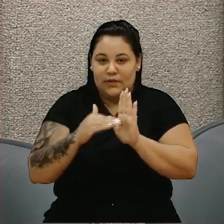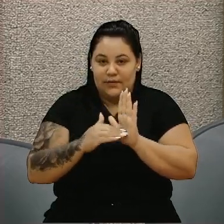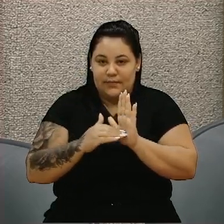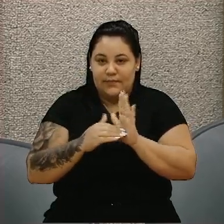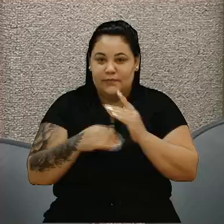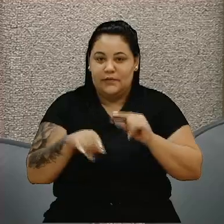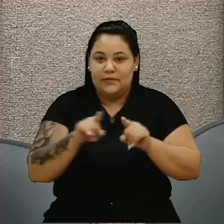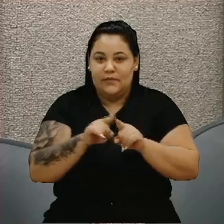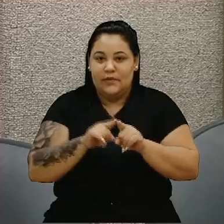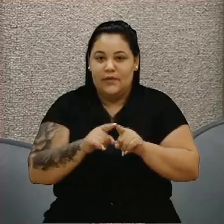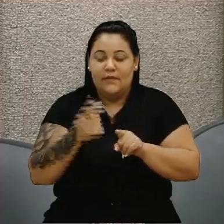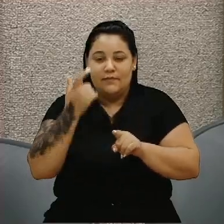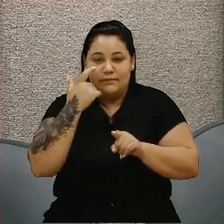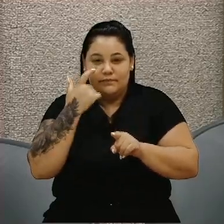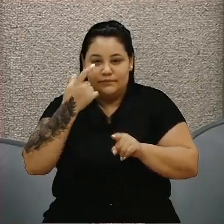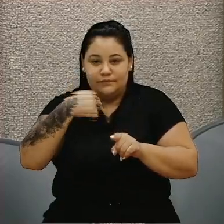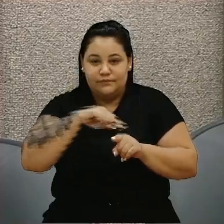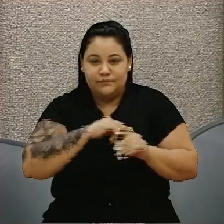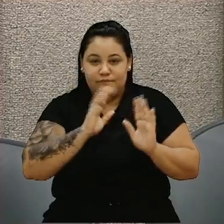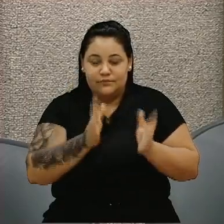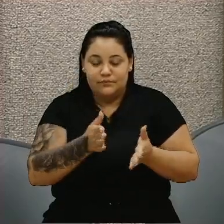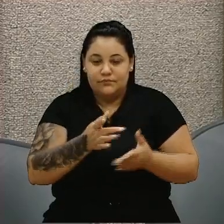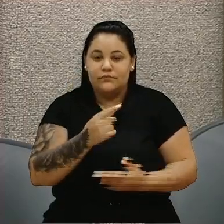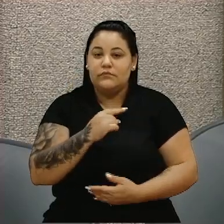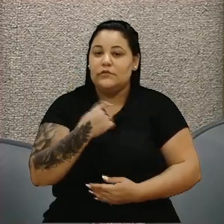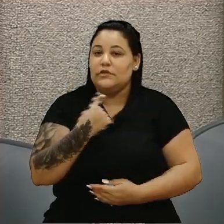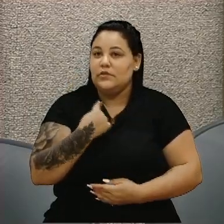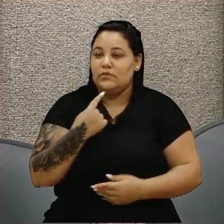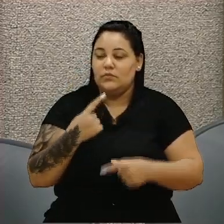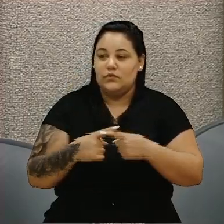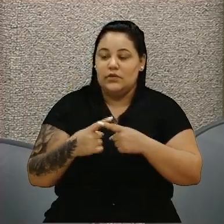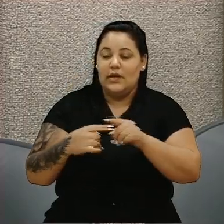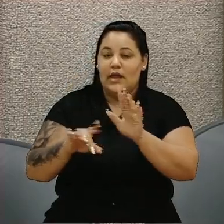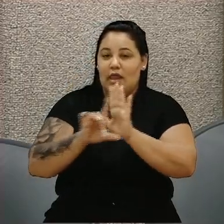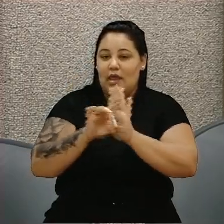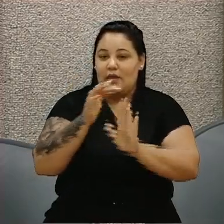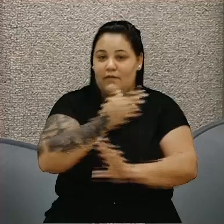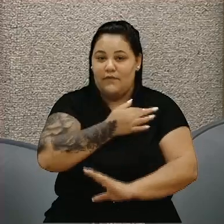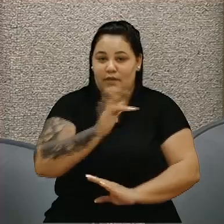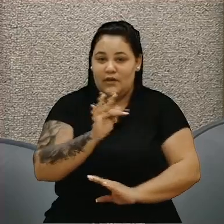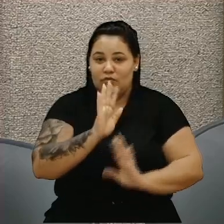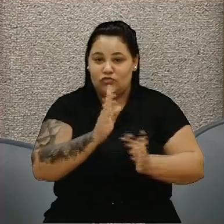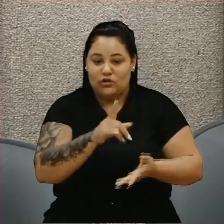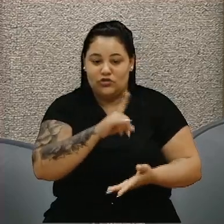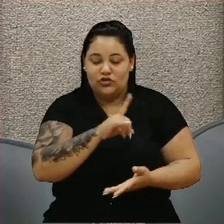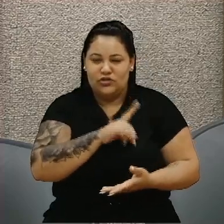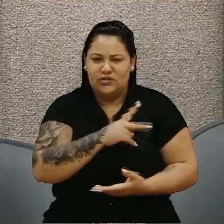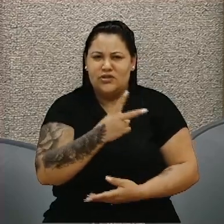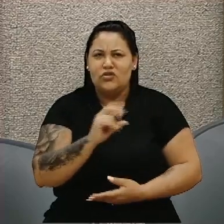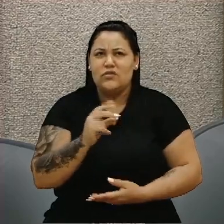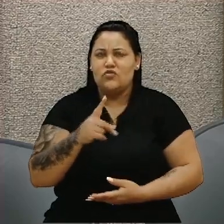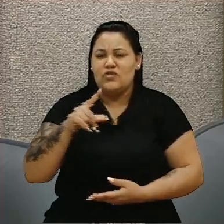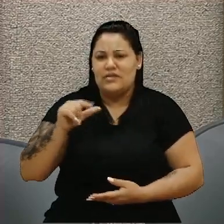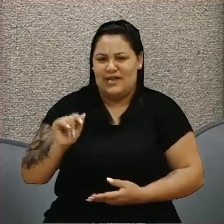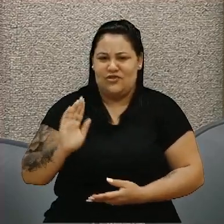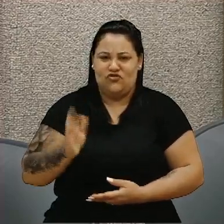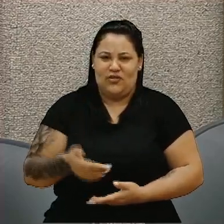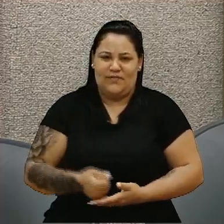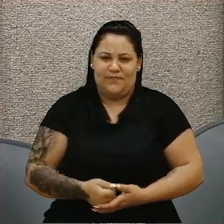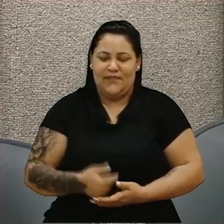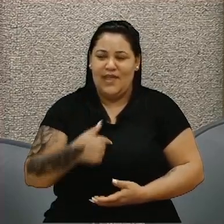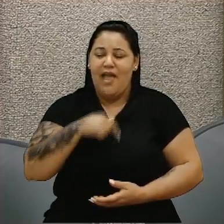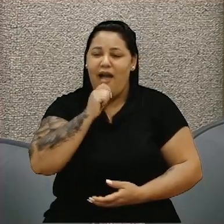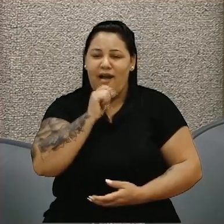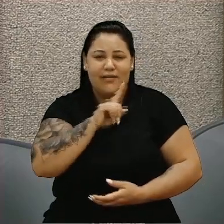que nós já estávamos atrasados, porque a lei federal já existia desde 2017 e não se tinha